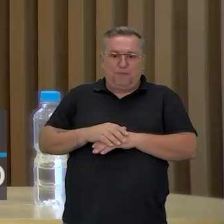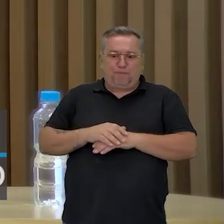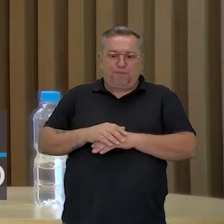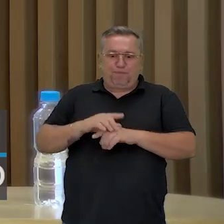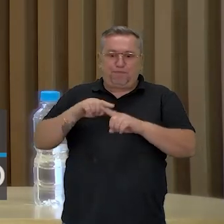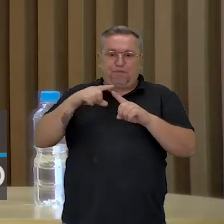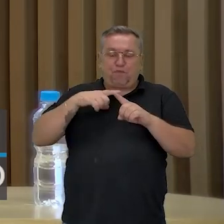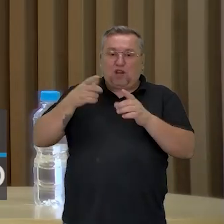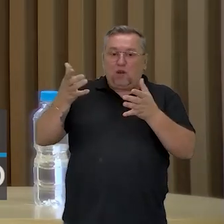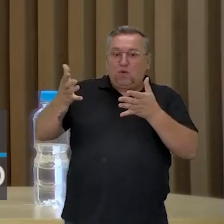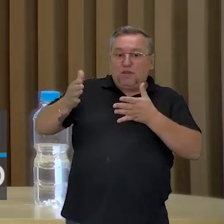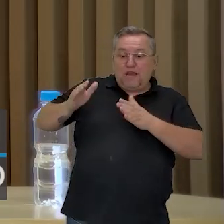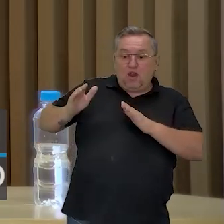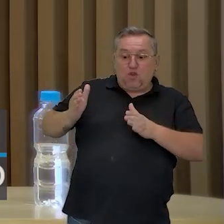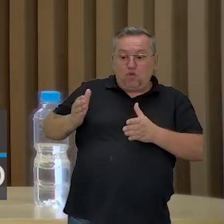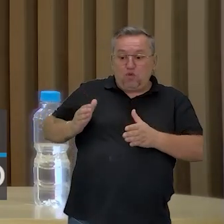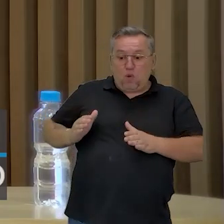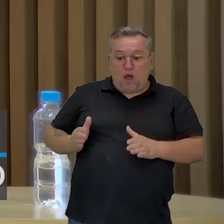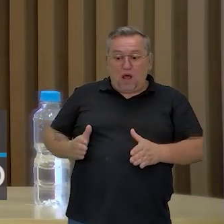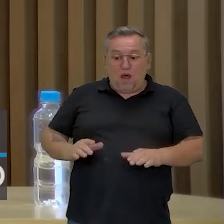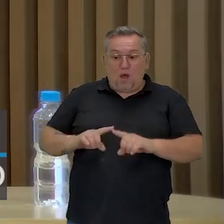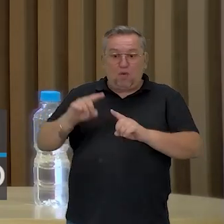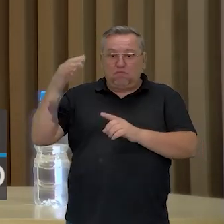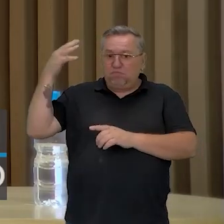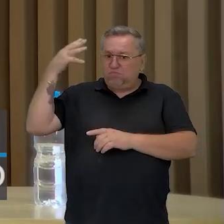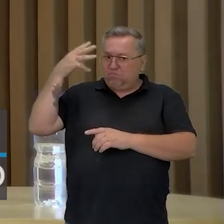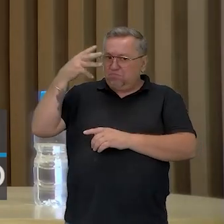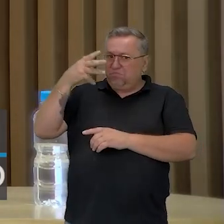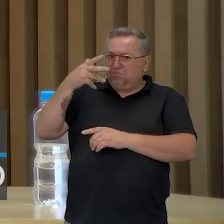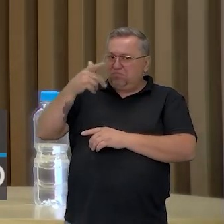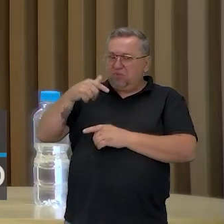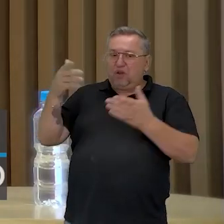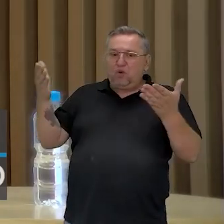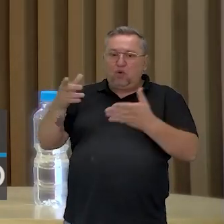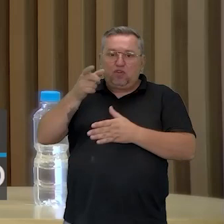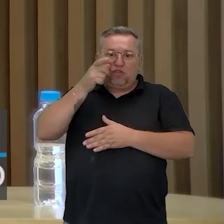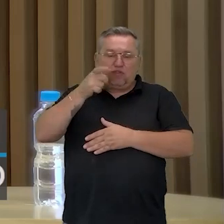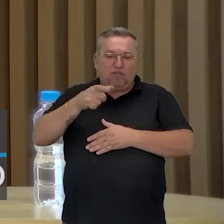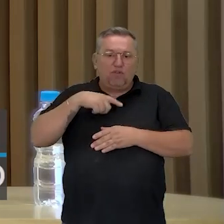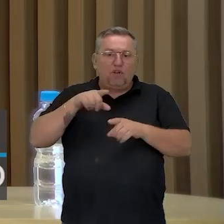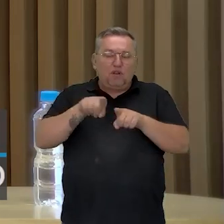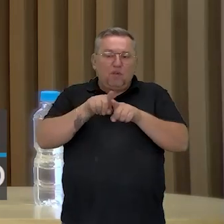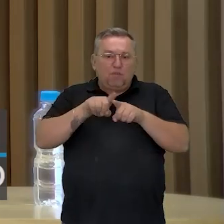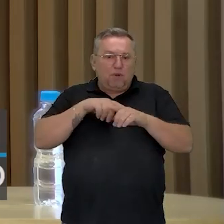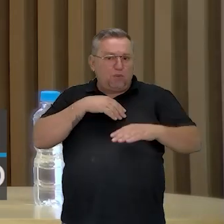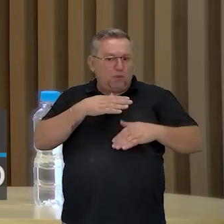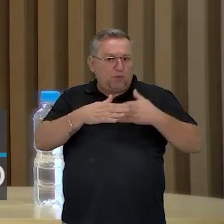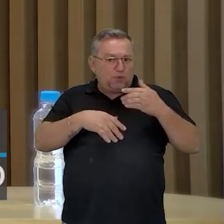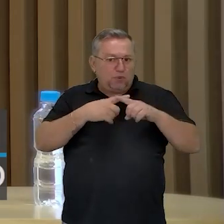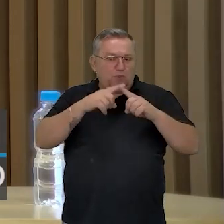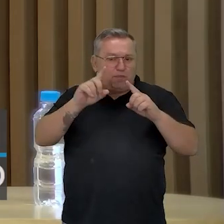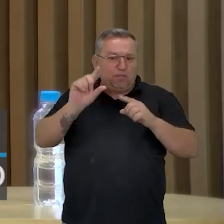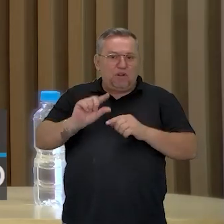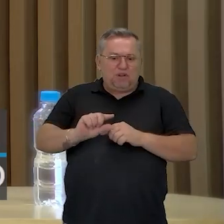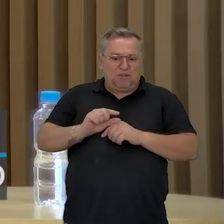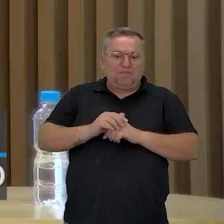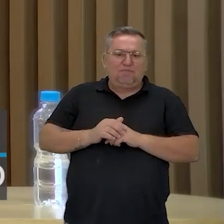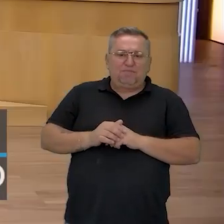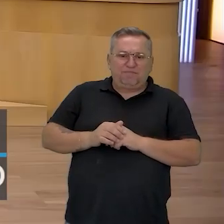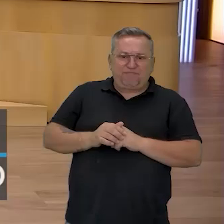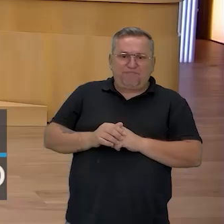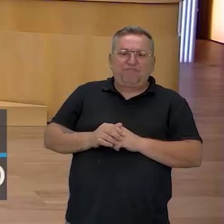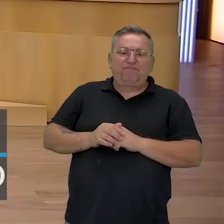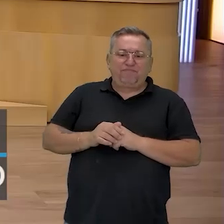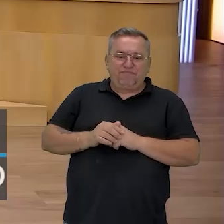tão sensuais, brasileiras, e hoje talvez a gente observa isso, essas construções escrachadas, talvez um pouquinho menos, não é?